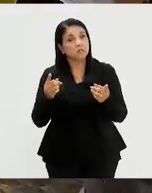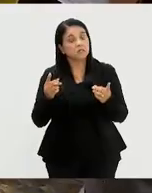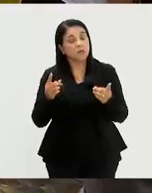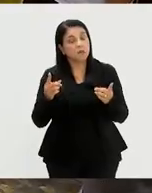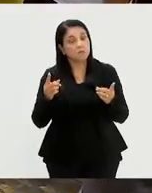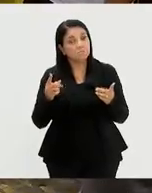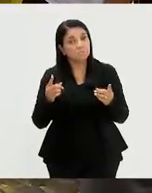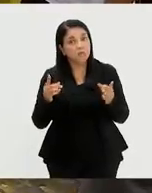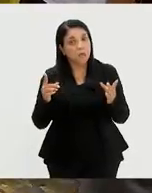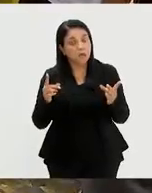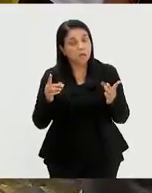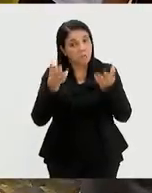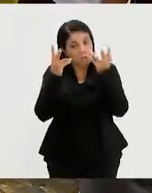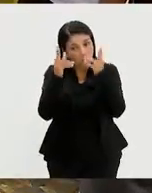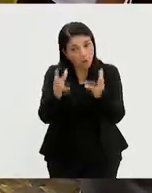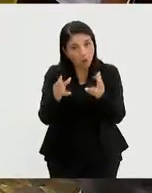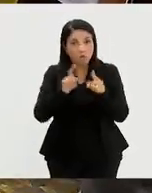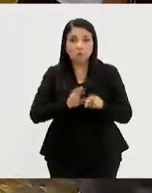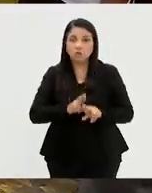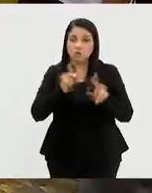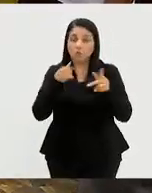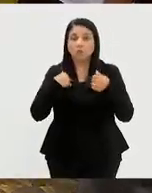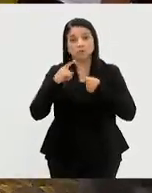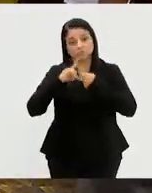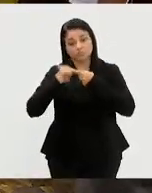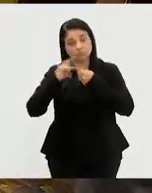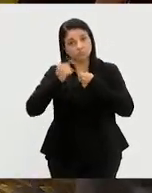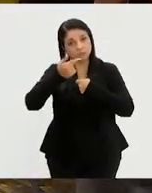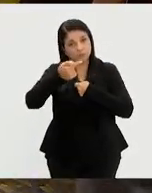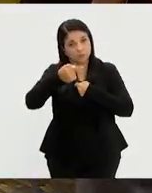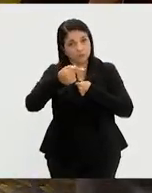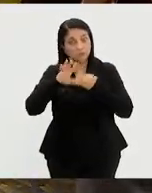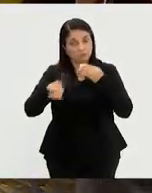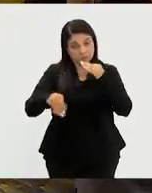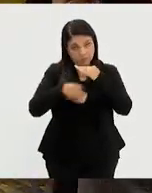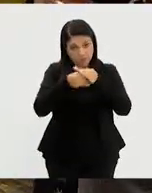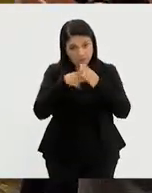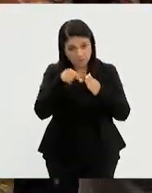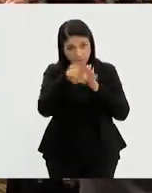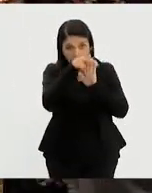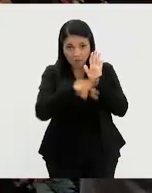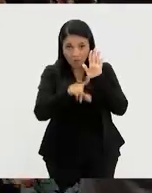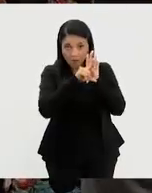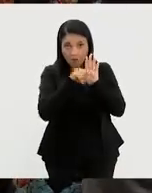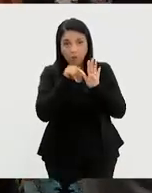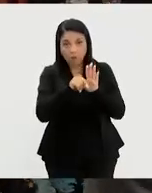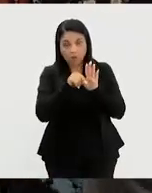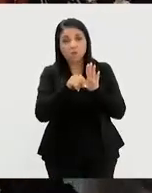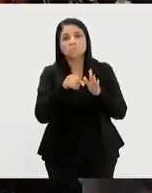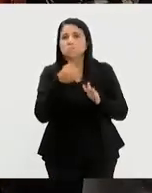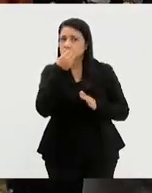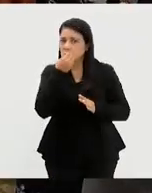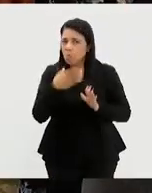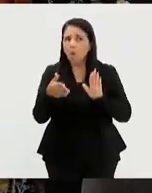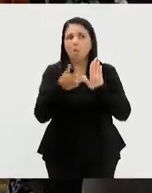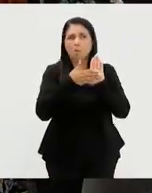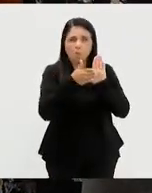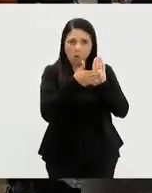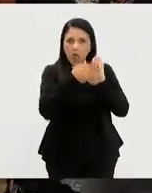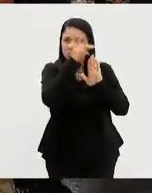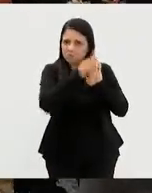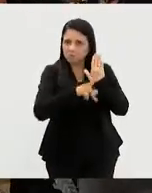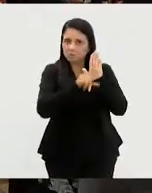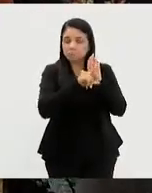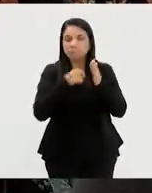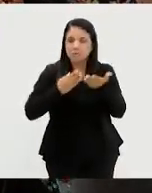artigo 17 Então as emendas que eu fiz foi que eu acho projeto muito bom e que precisa ser